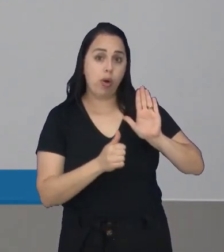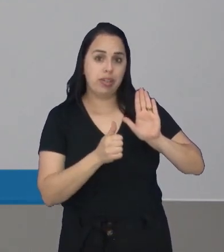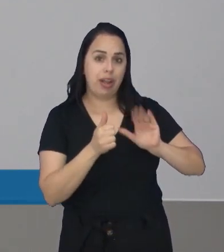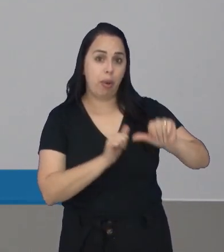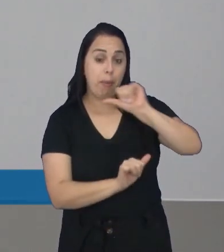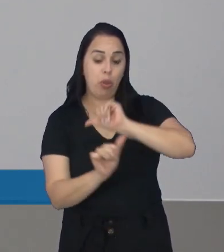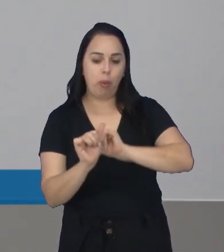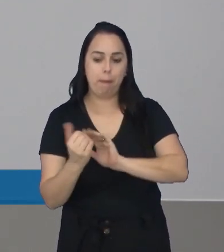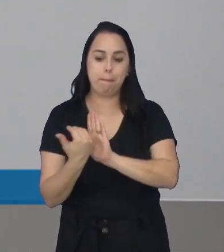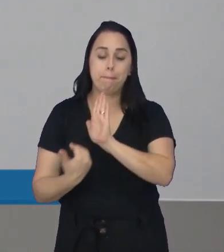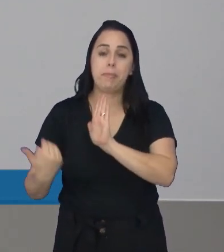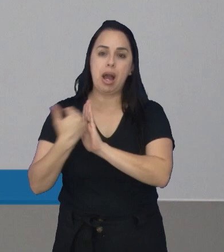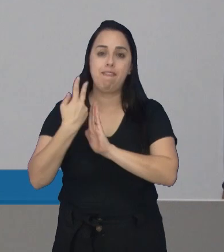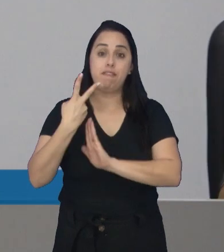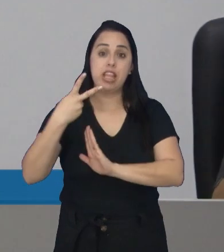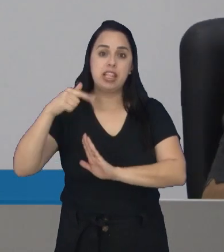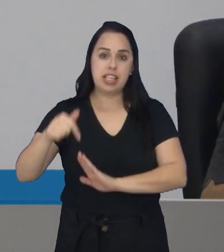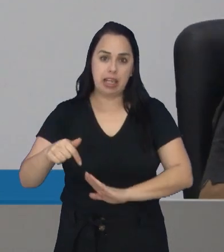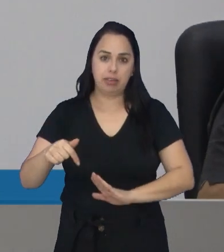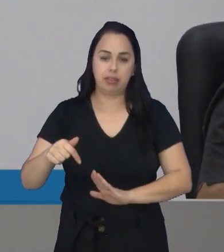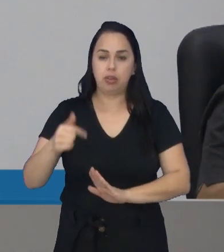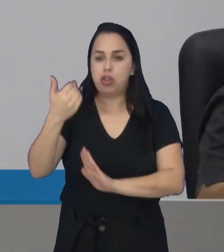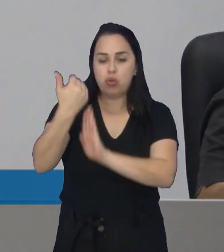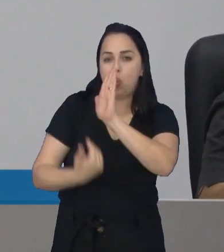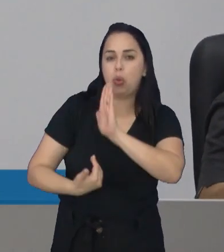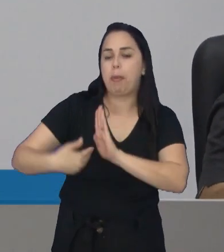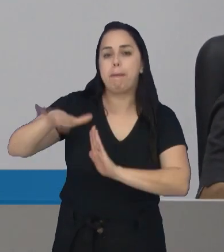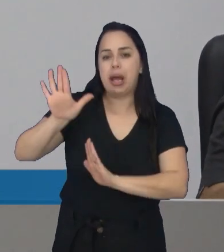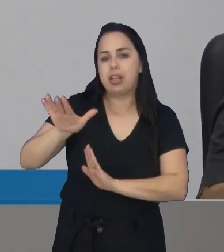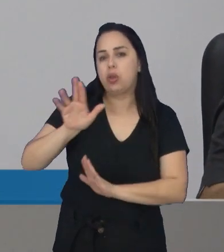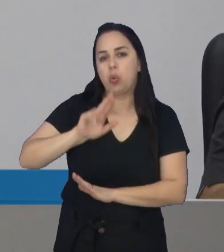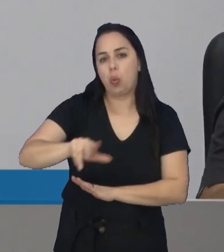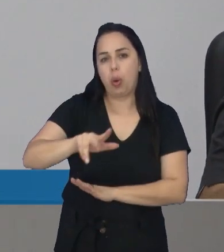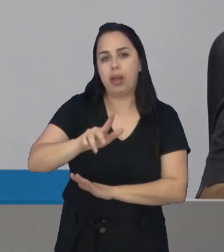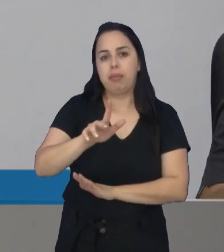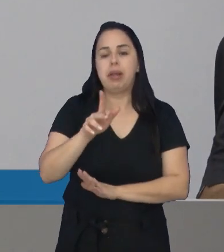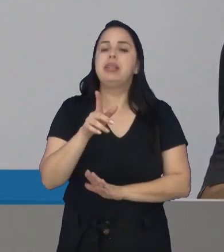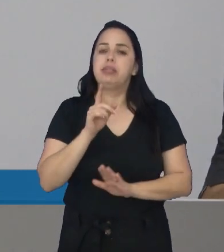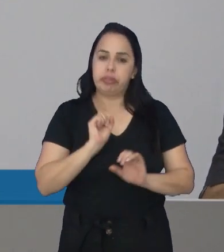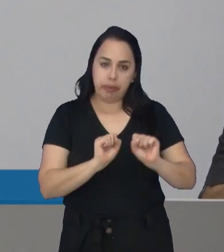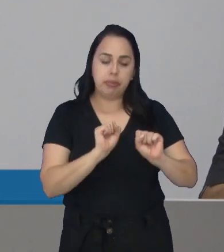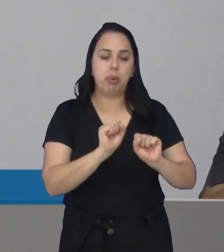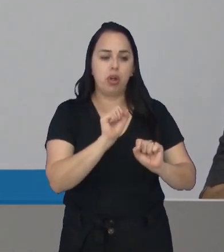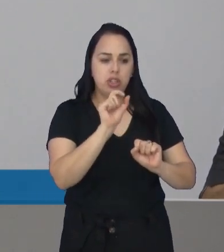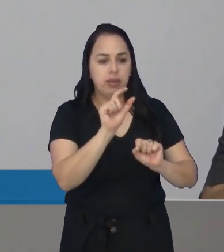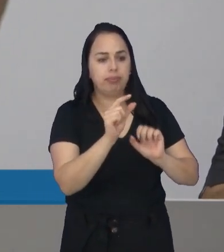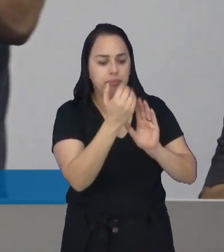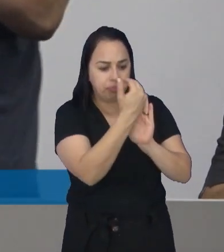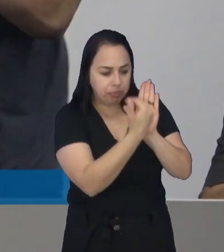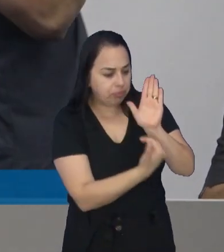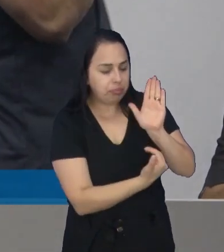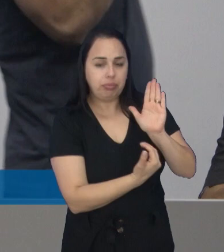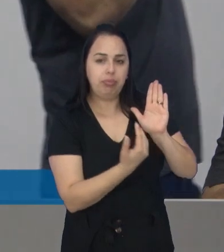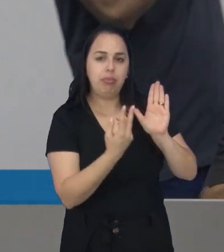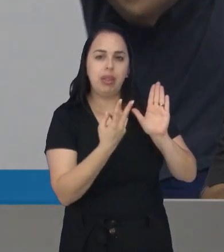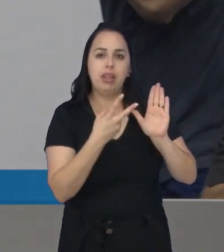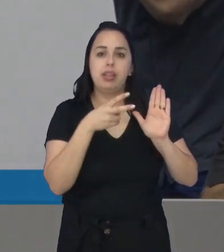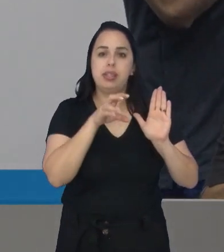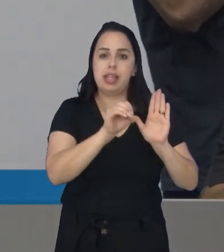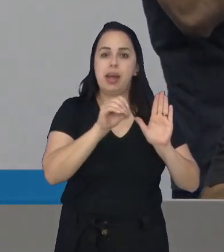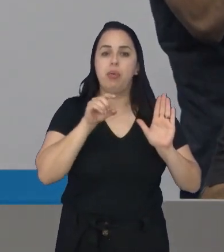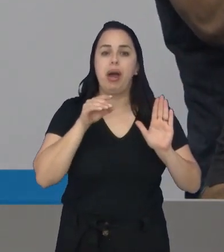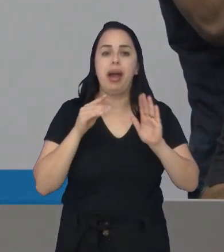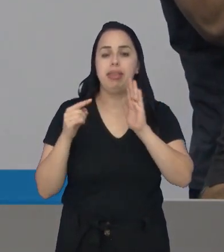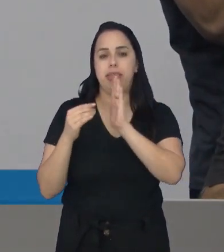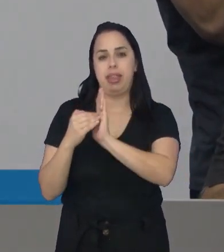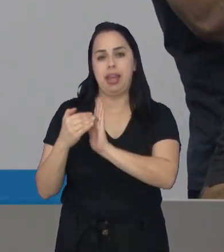27 não que ele vai ter um desconto maior ele tem mais opção para ter o mesmo desconto o desconto continua do zero 50 é